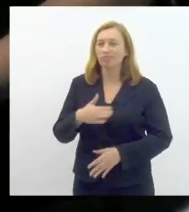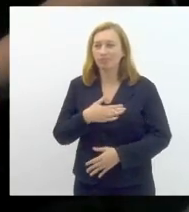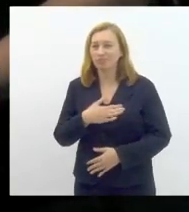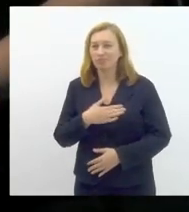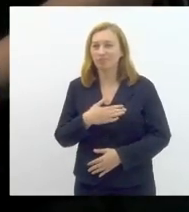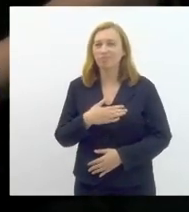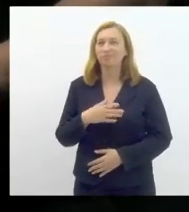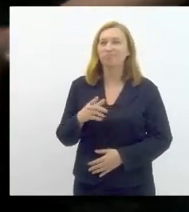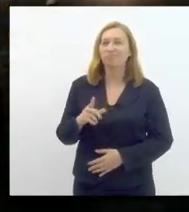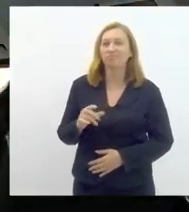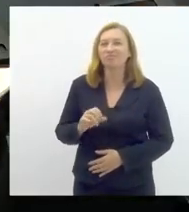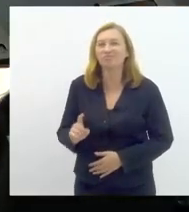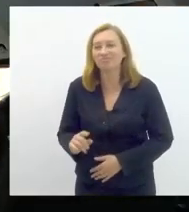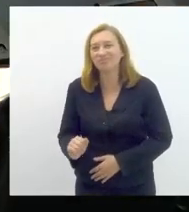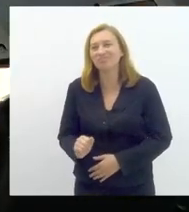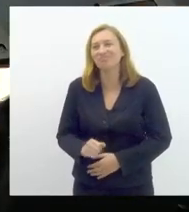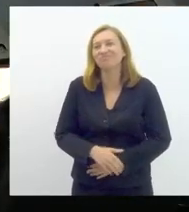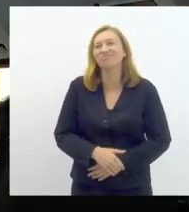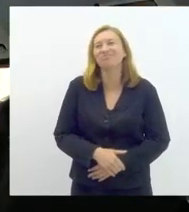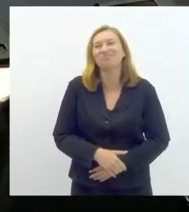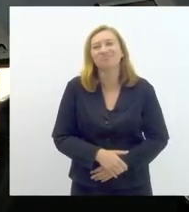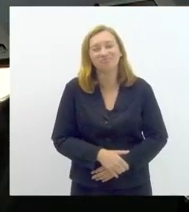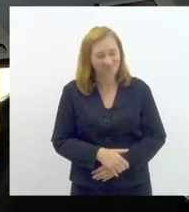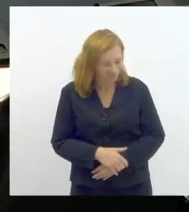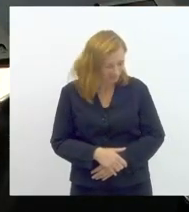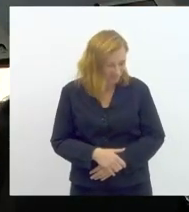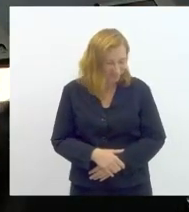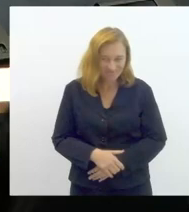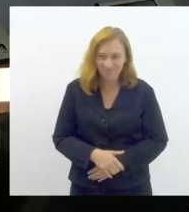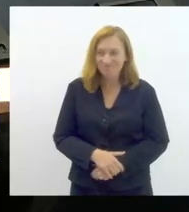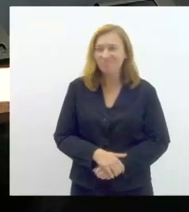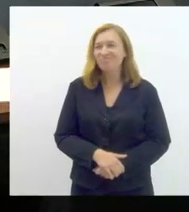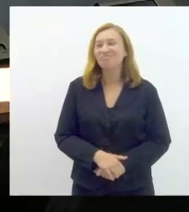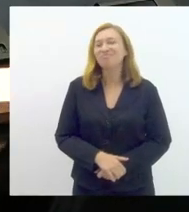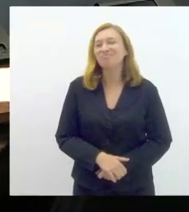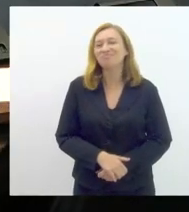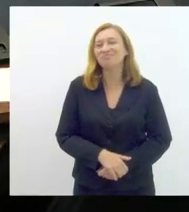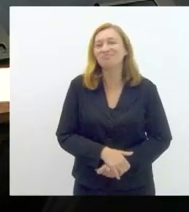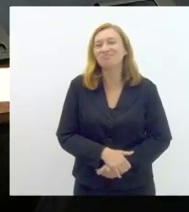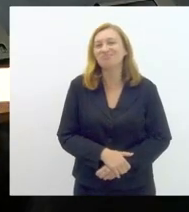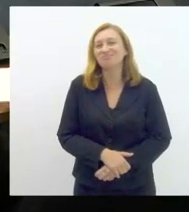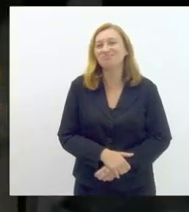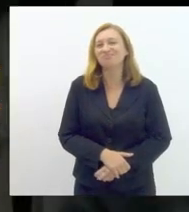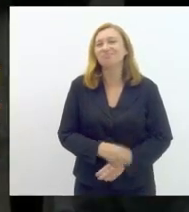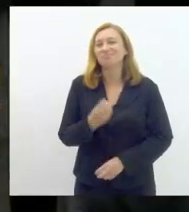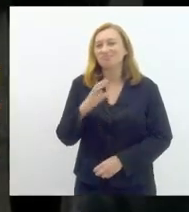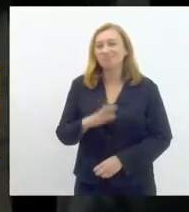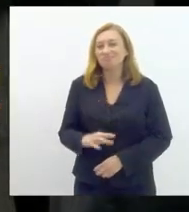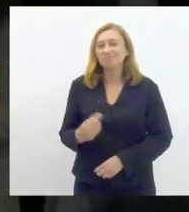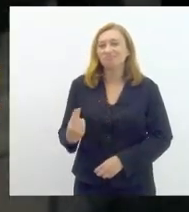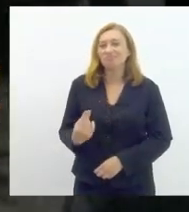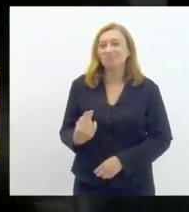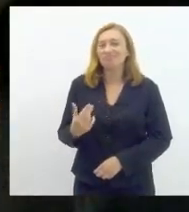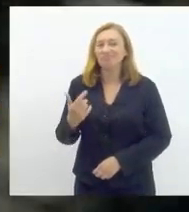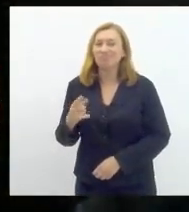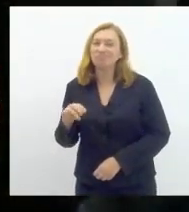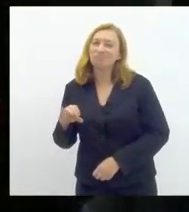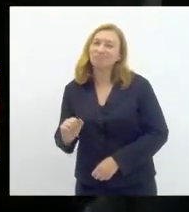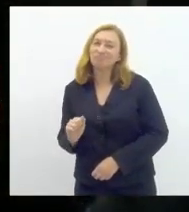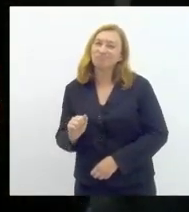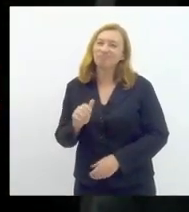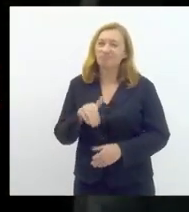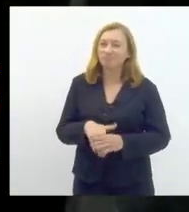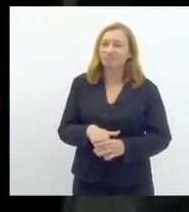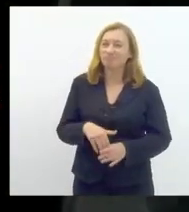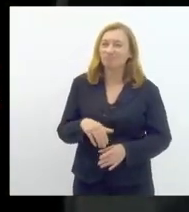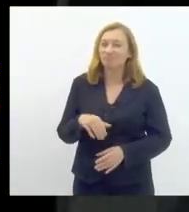Luiz de São Pedro da Aldeia. Isso aí, André, mostra a determinação. Boa tarde, eu sou a Marcela e eu voto no Cauã de